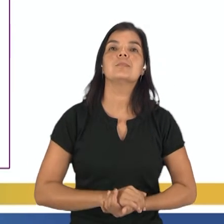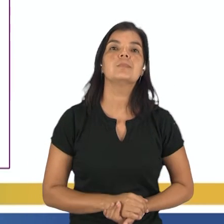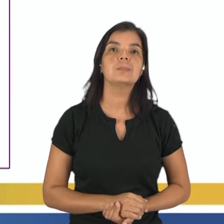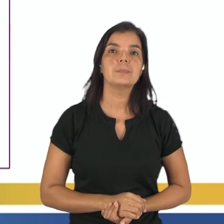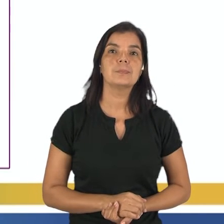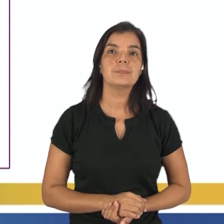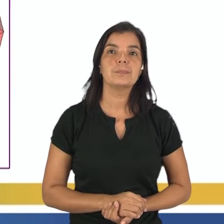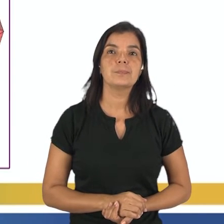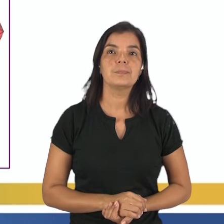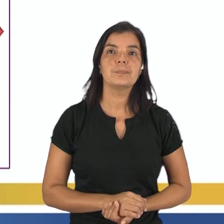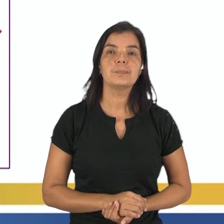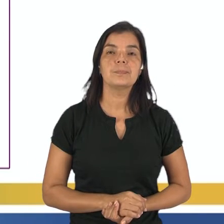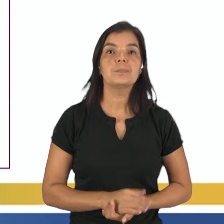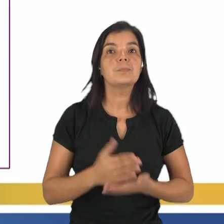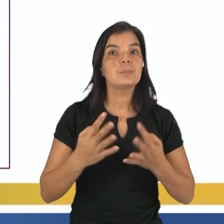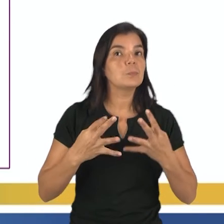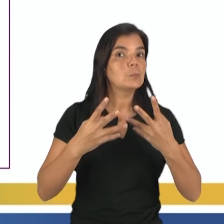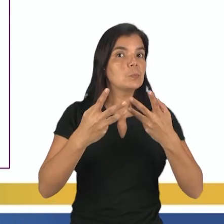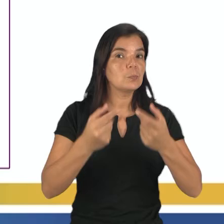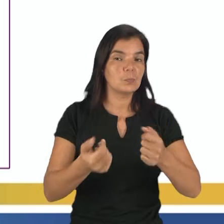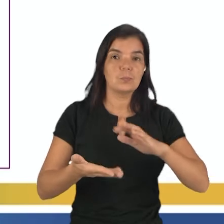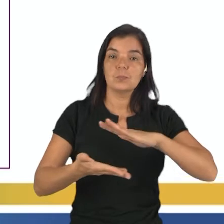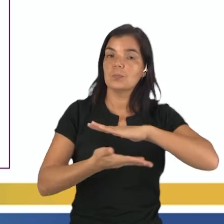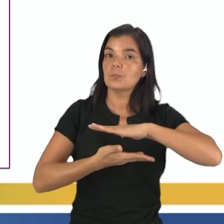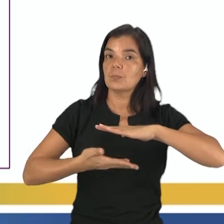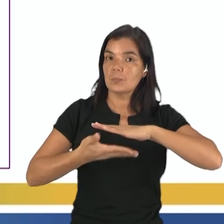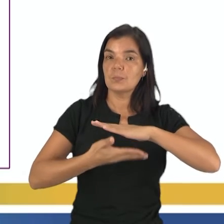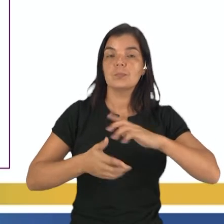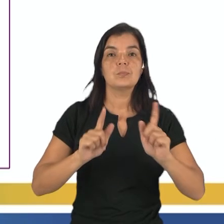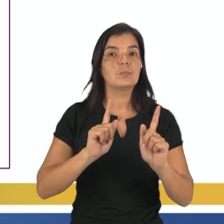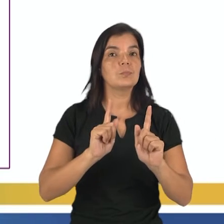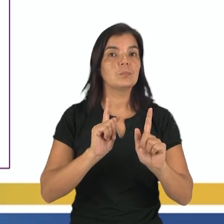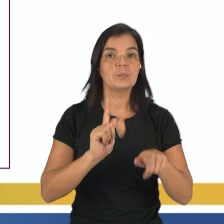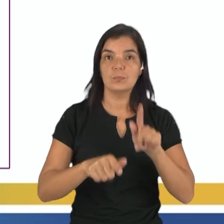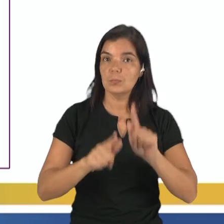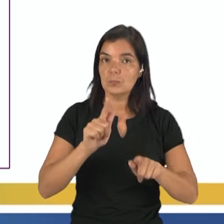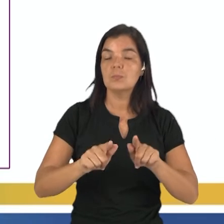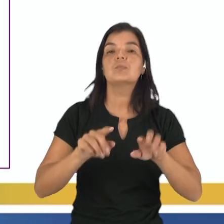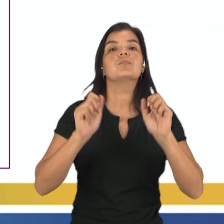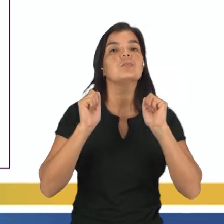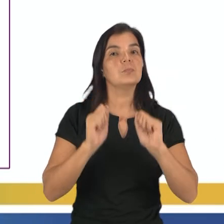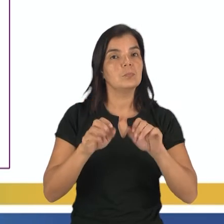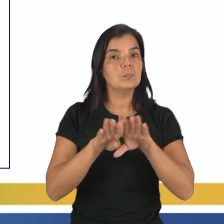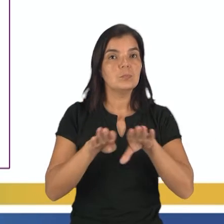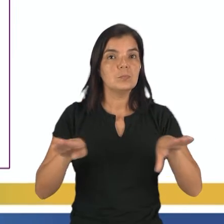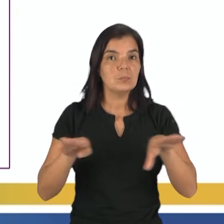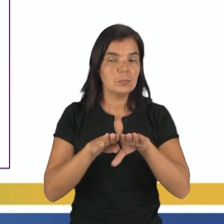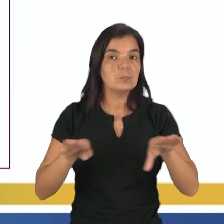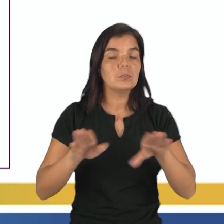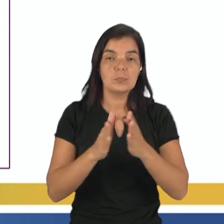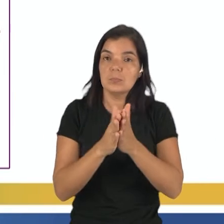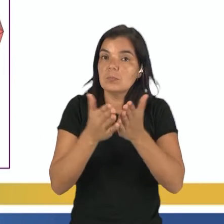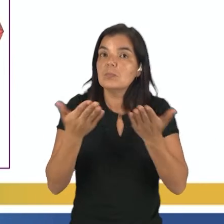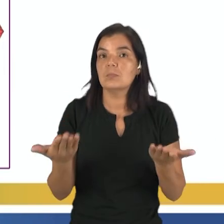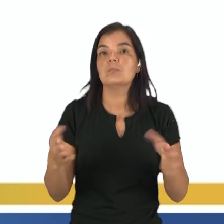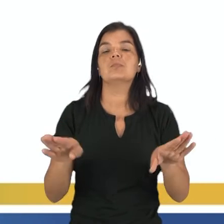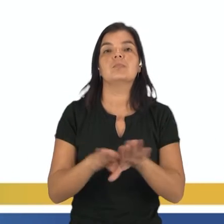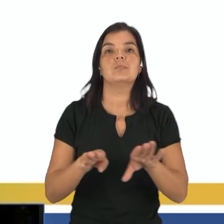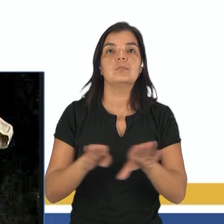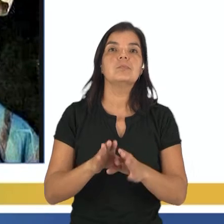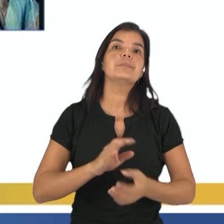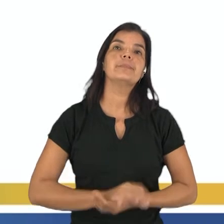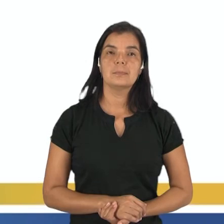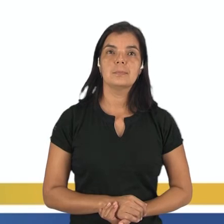certo? Então, todo sólido geométrico ele pode ser planificado, certo? Desmontado no plano,